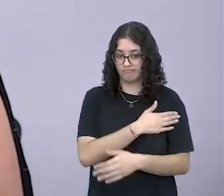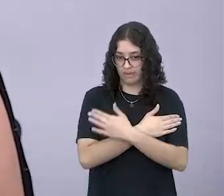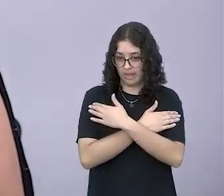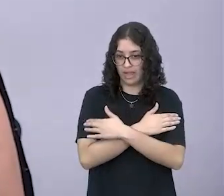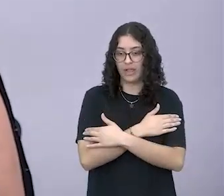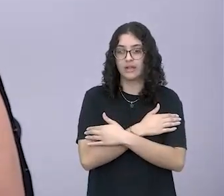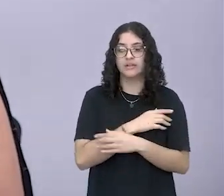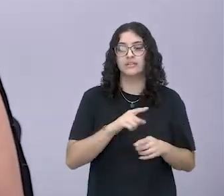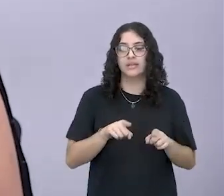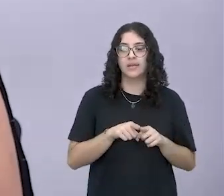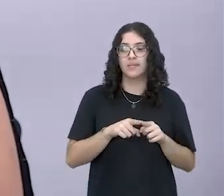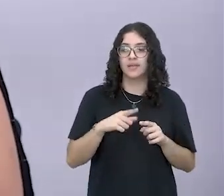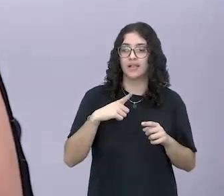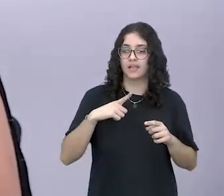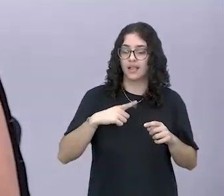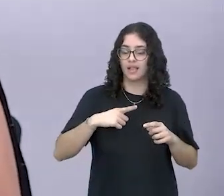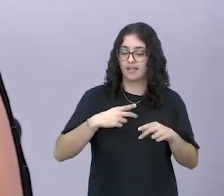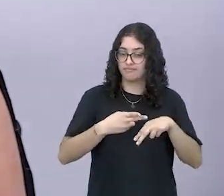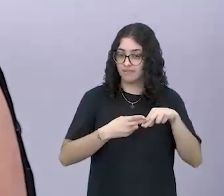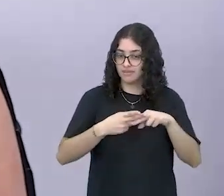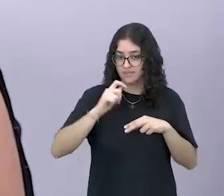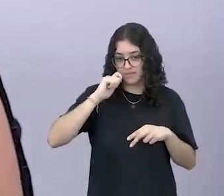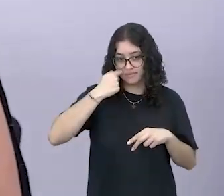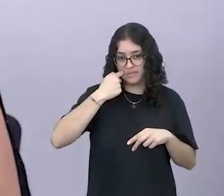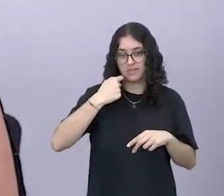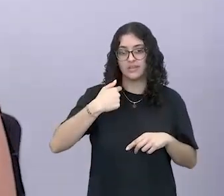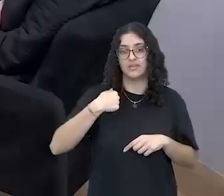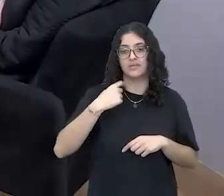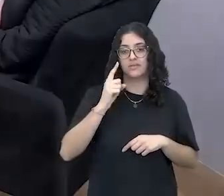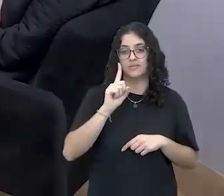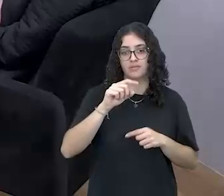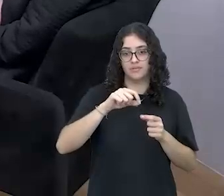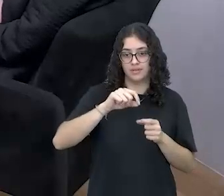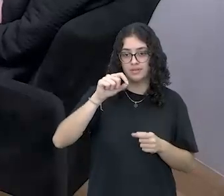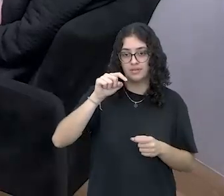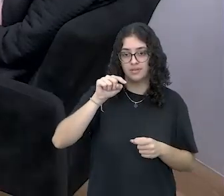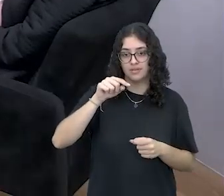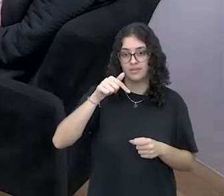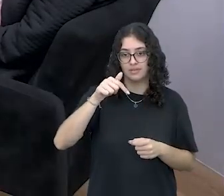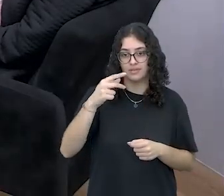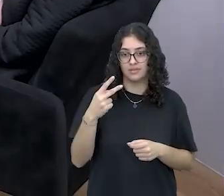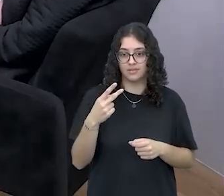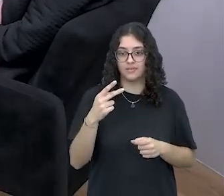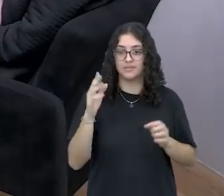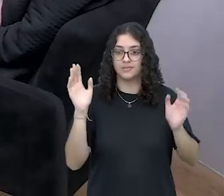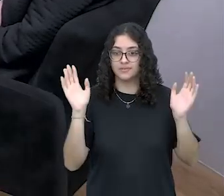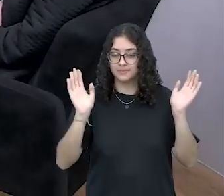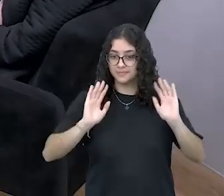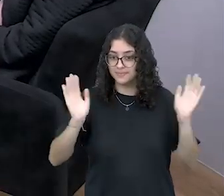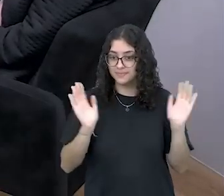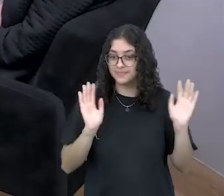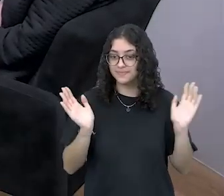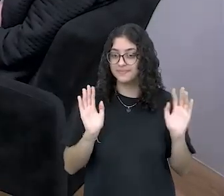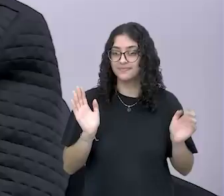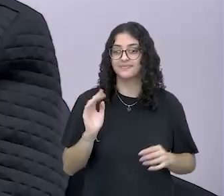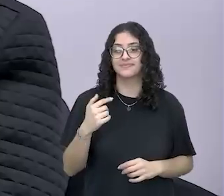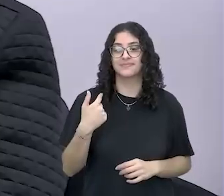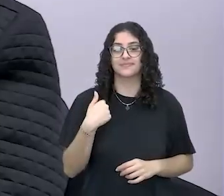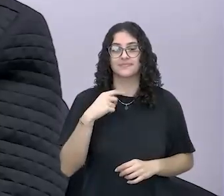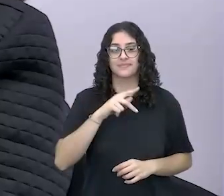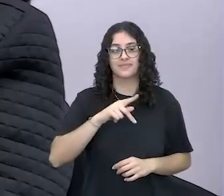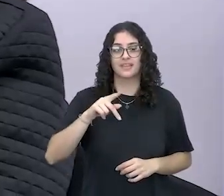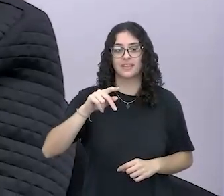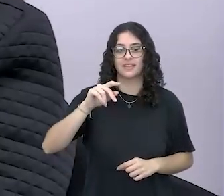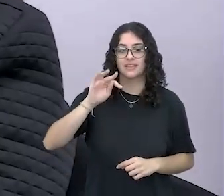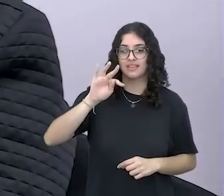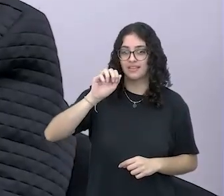calça preta e eu tenho 1,62 m. Tá? Olá, pessoal. Eu sou a professora